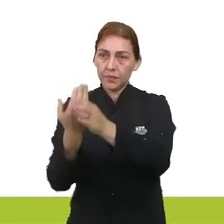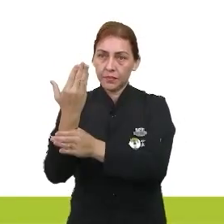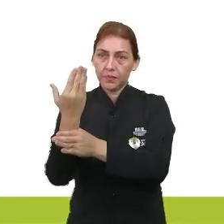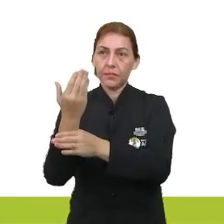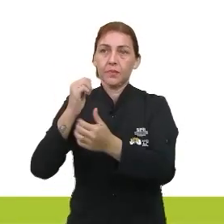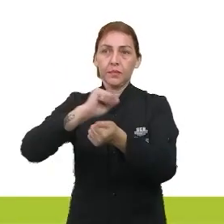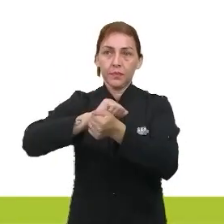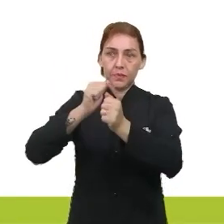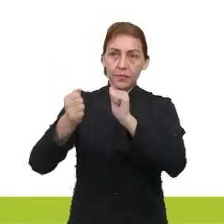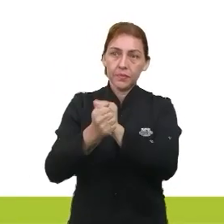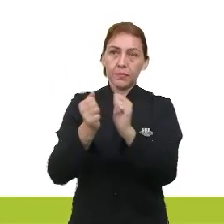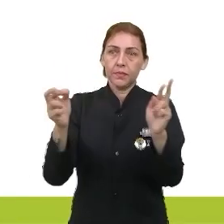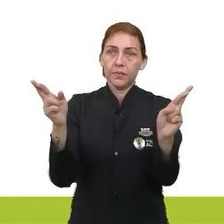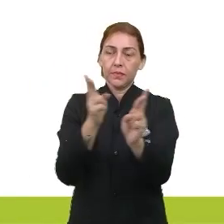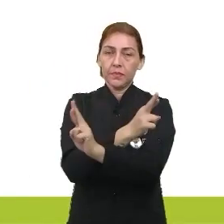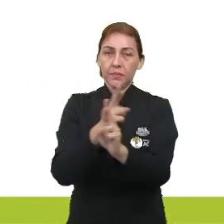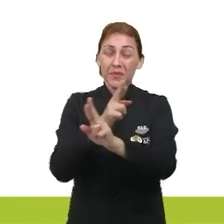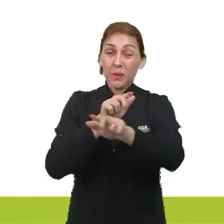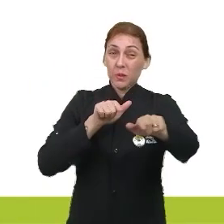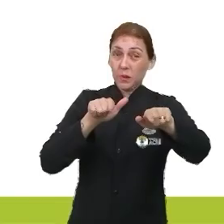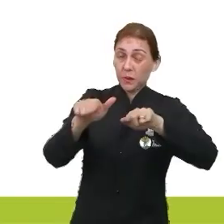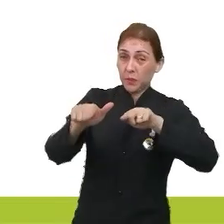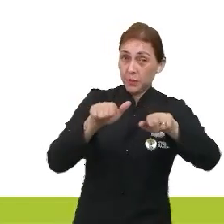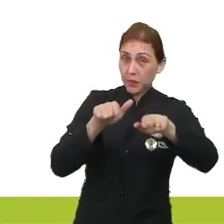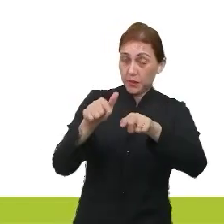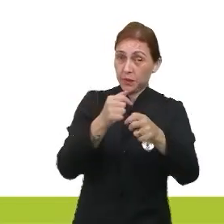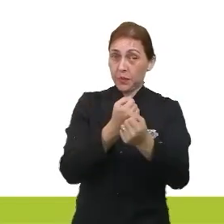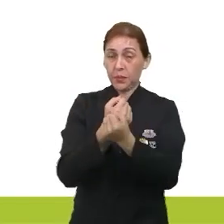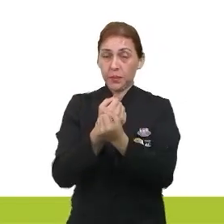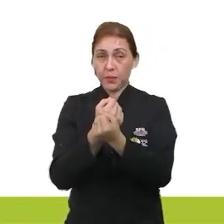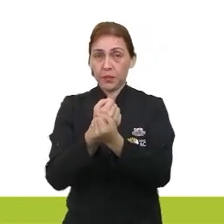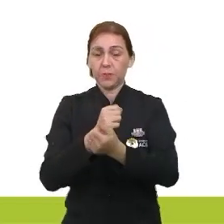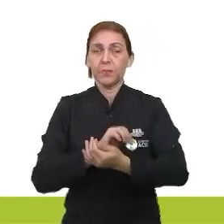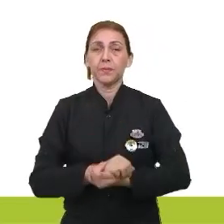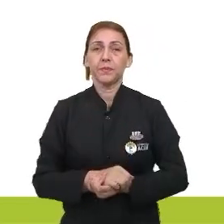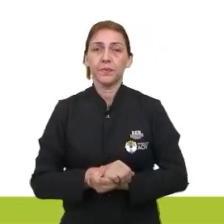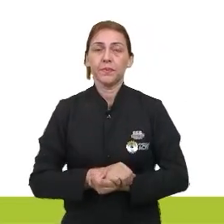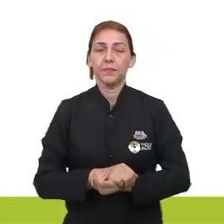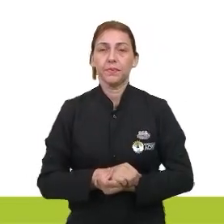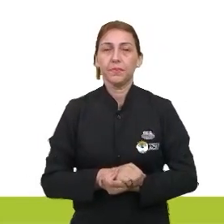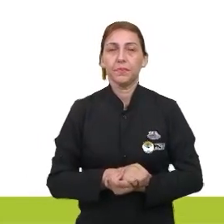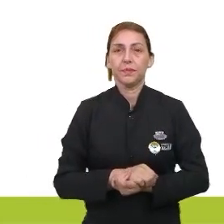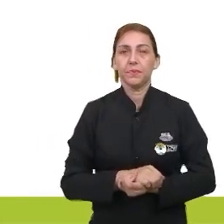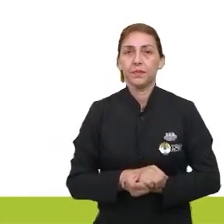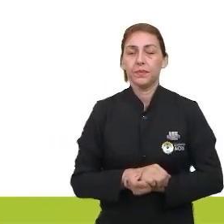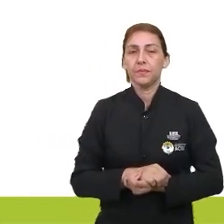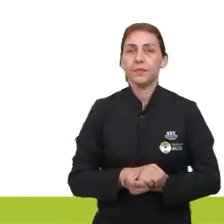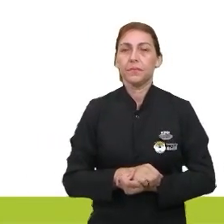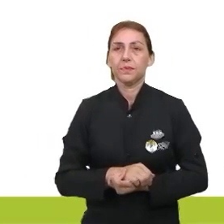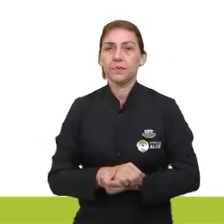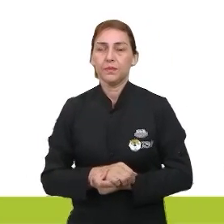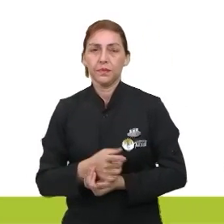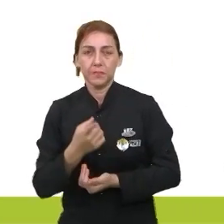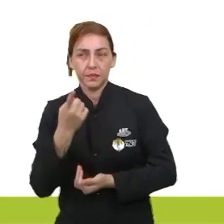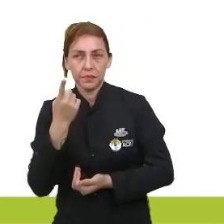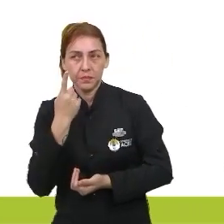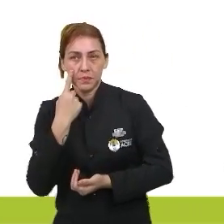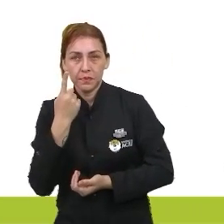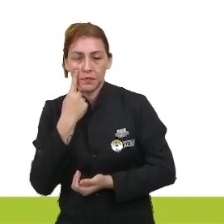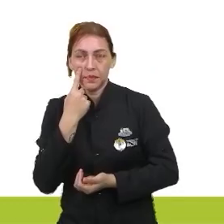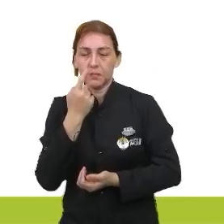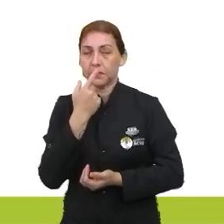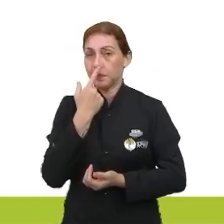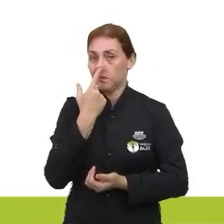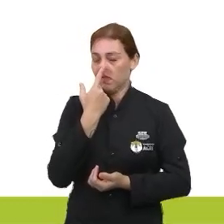produção urbana, associada às relações servis de trabalho. Vamos fazer uma coisa interessante aqui.